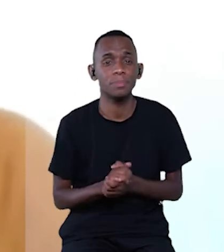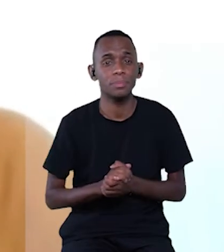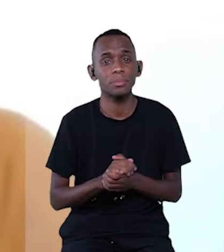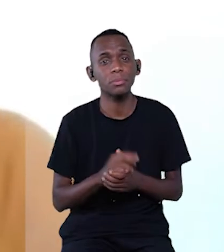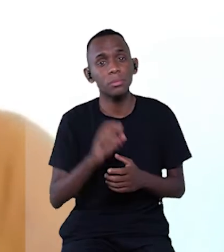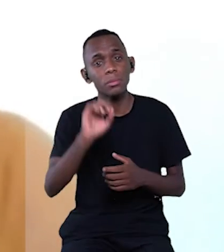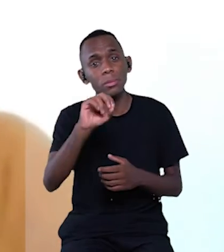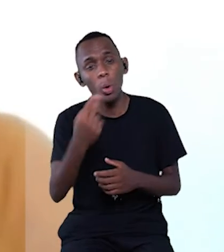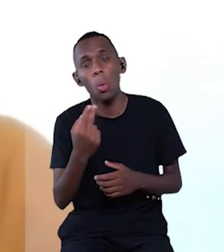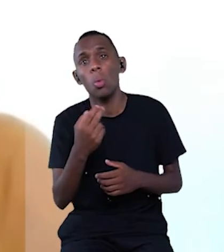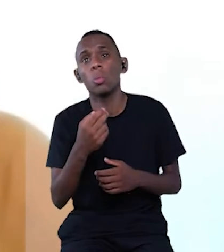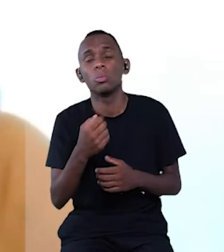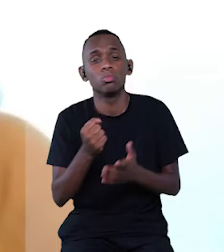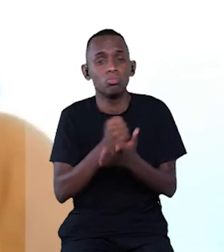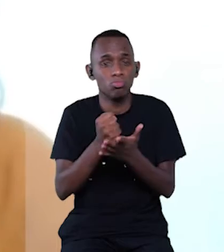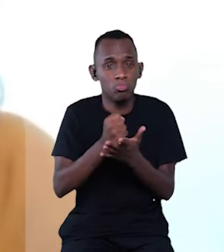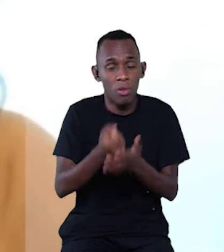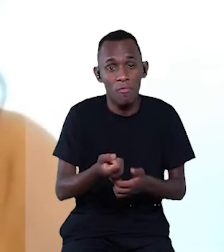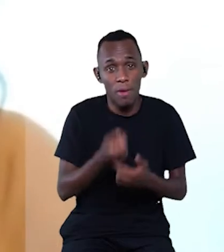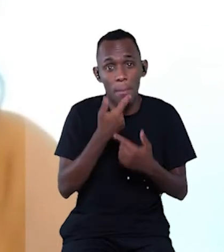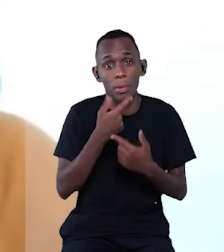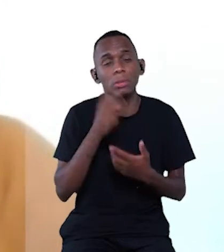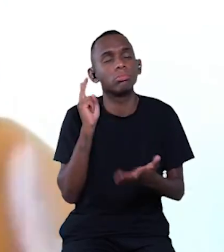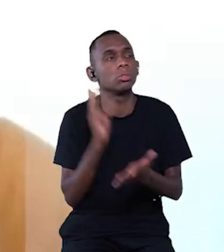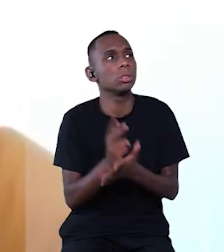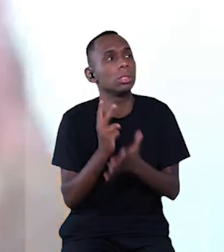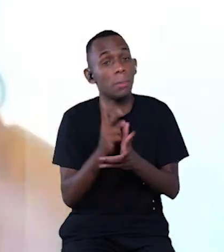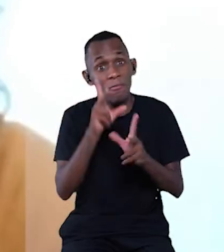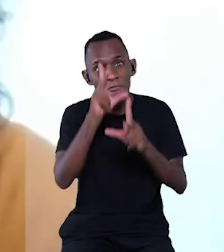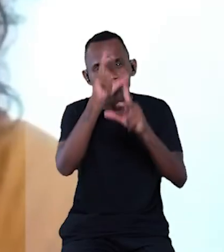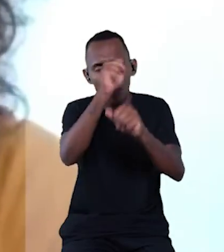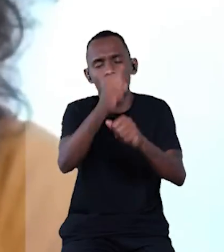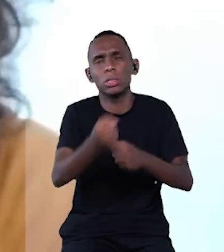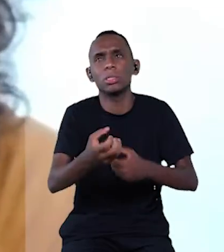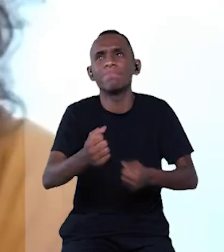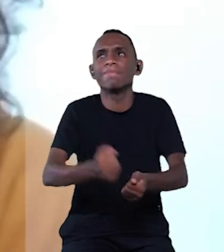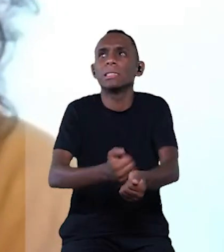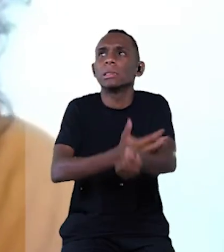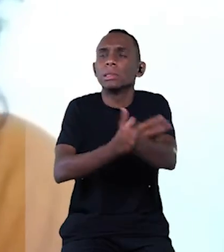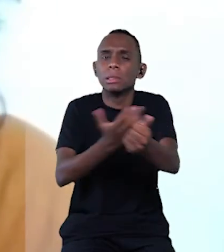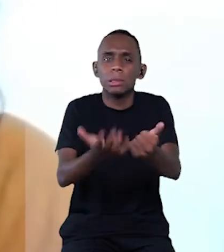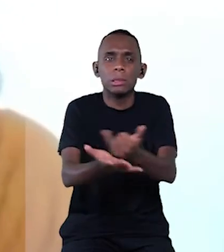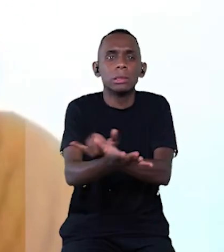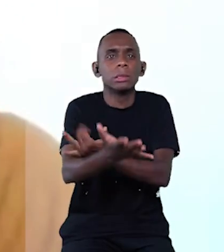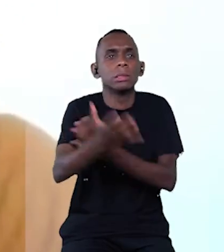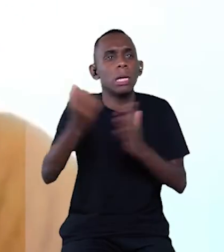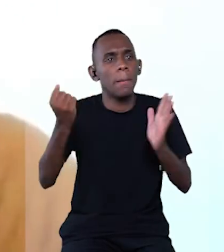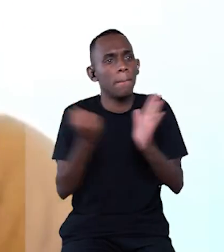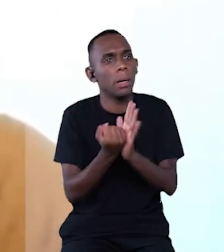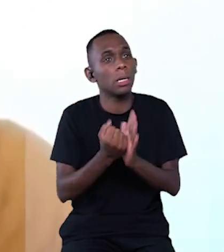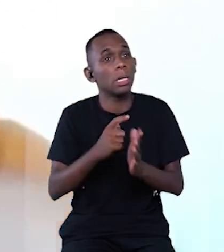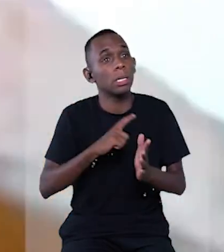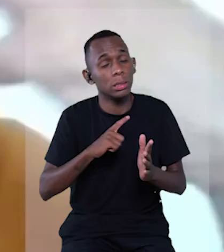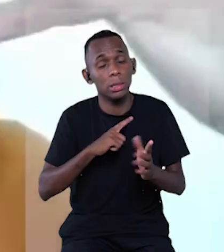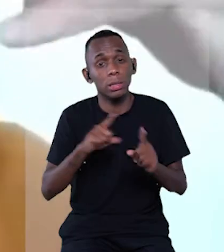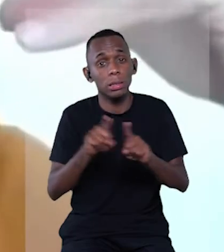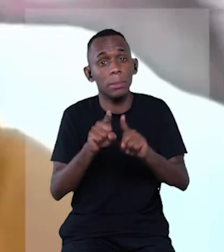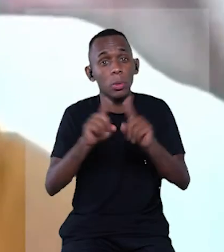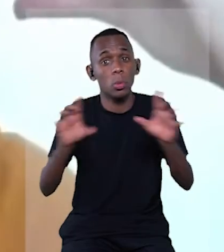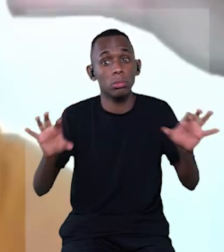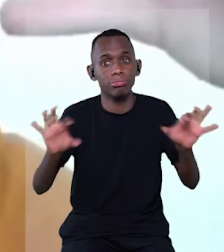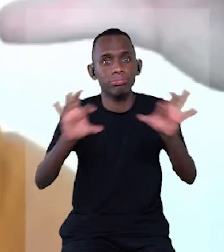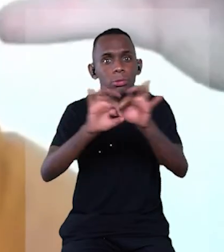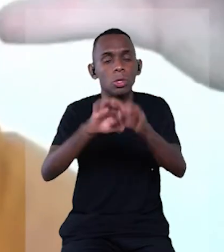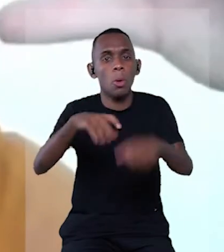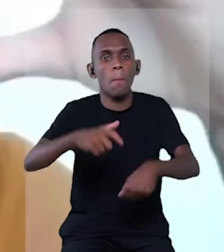ou numa farmácia, ele é sempre muito intenso, é profundo. Eu preciso ir profundo e ter uma